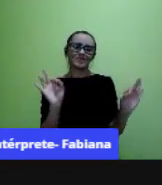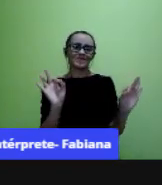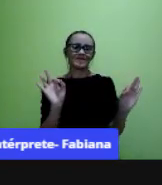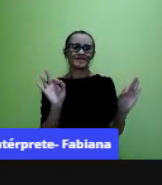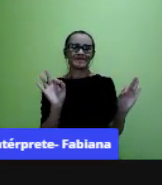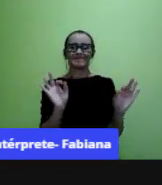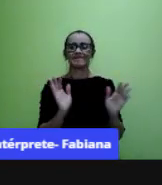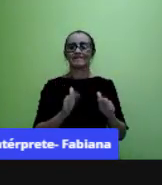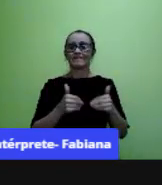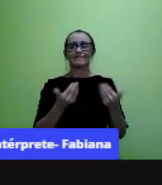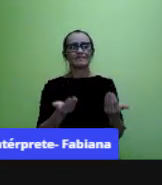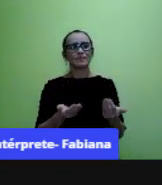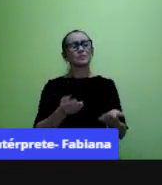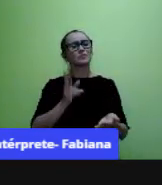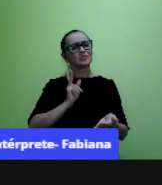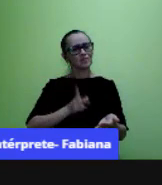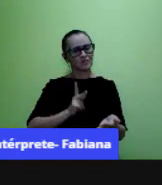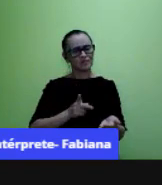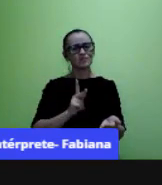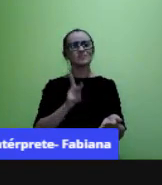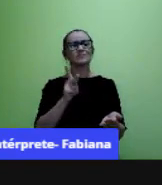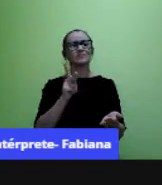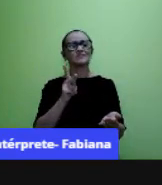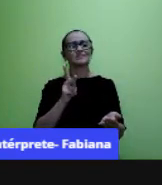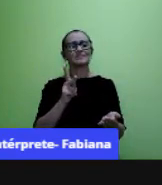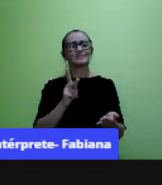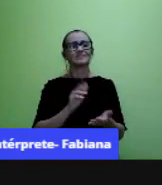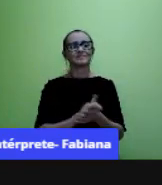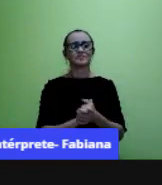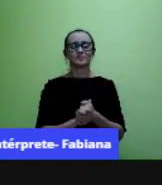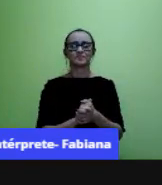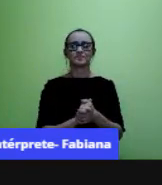Então, você continua fazendo.